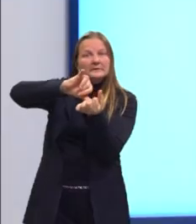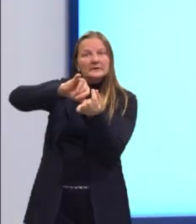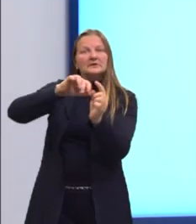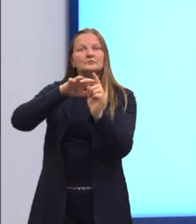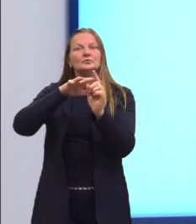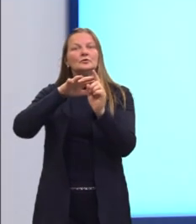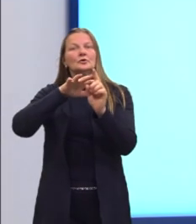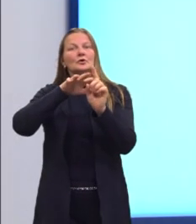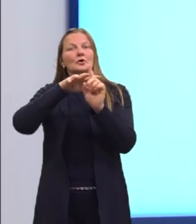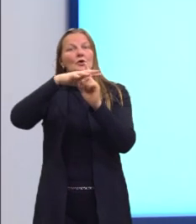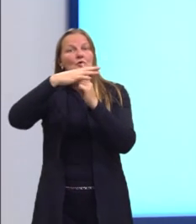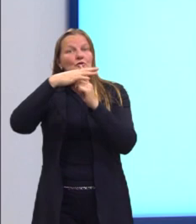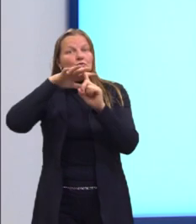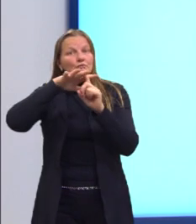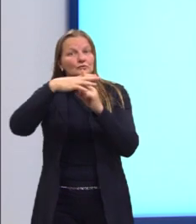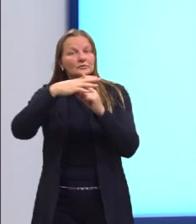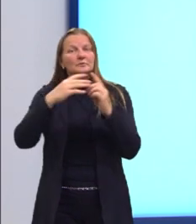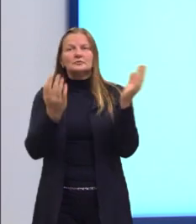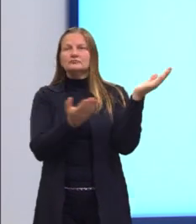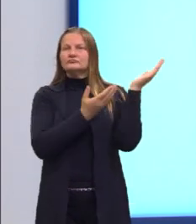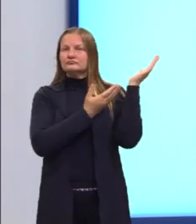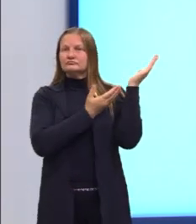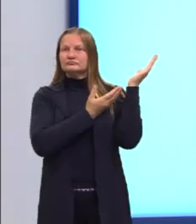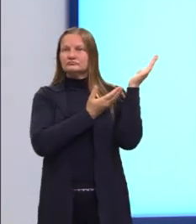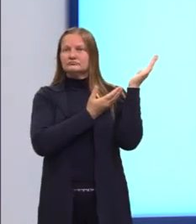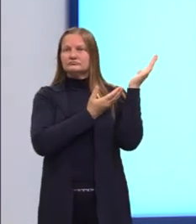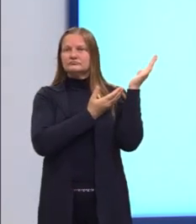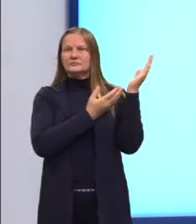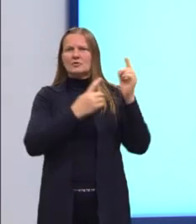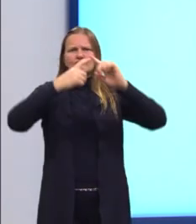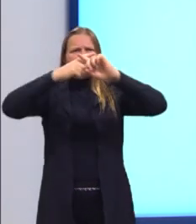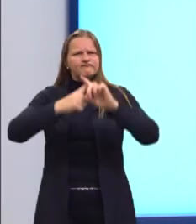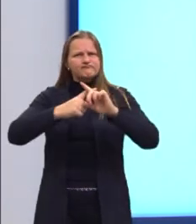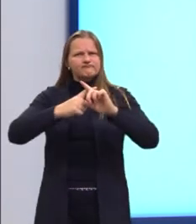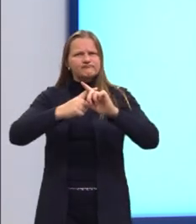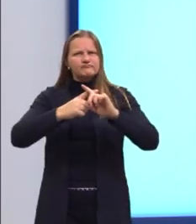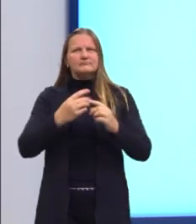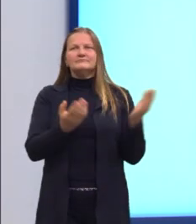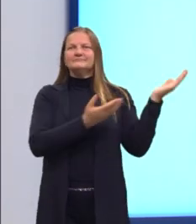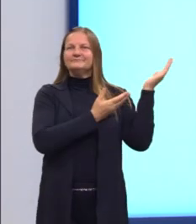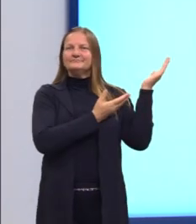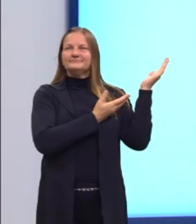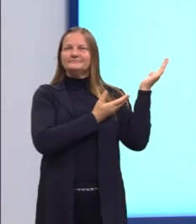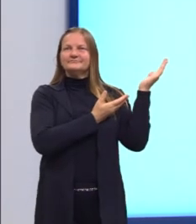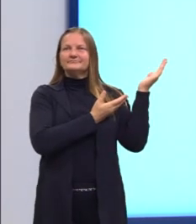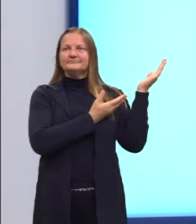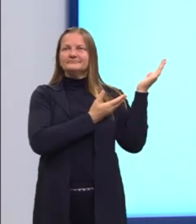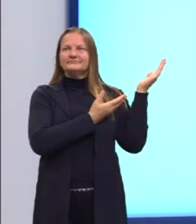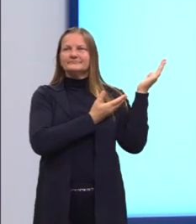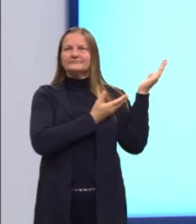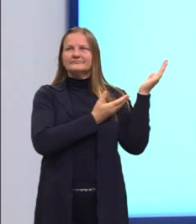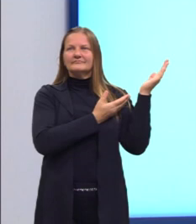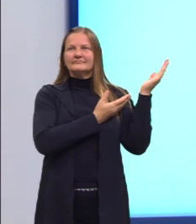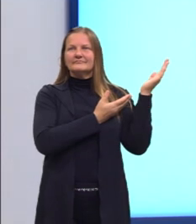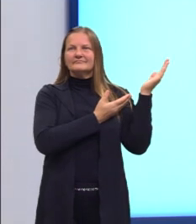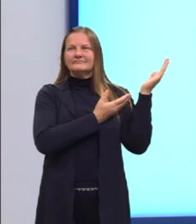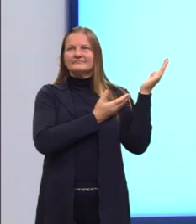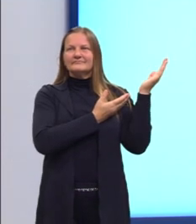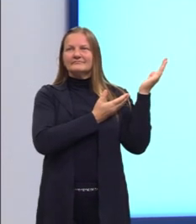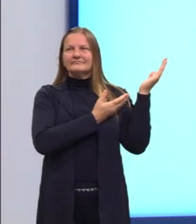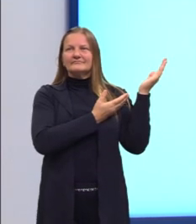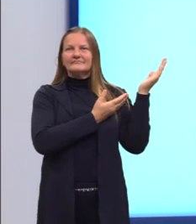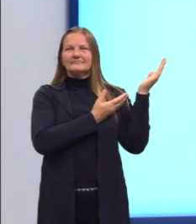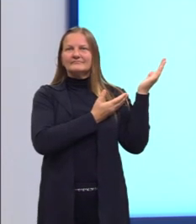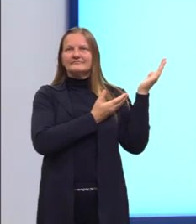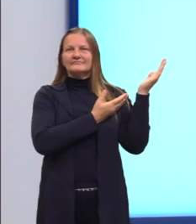trouxe aqui uma uma imagem para vocês né Nós temos do lado ali é possivelmente Adam Smith né